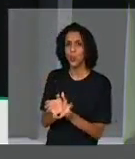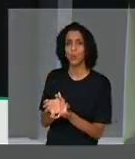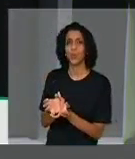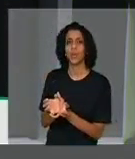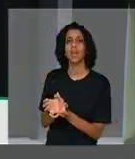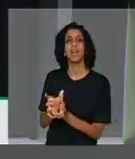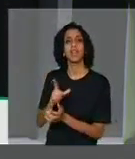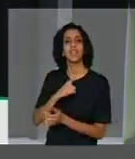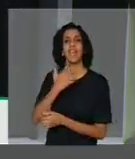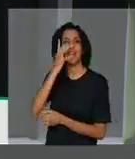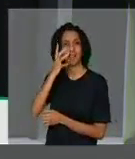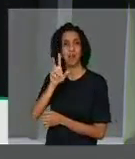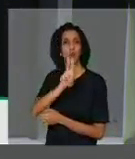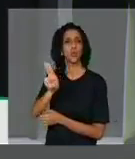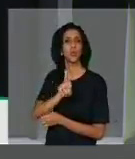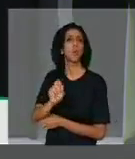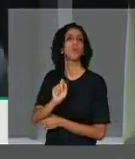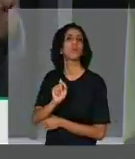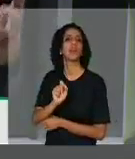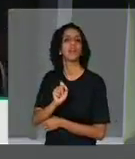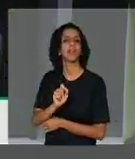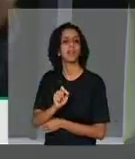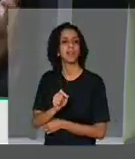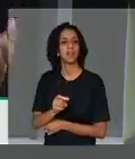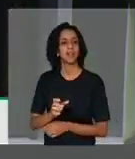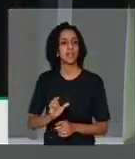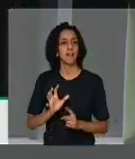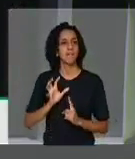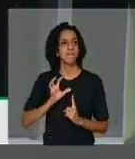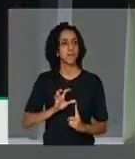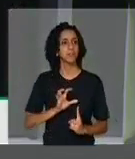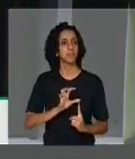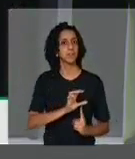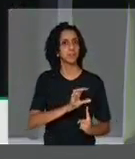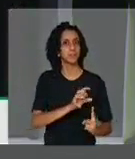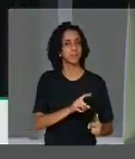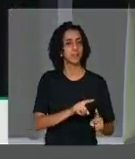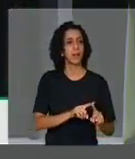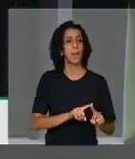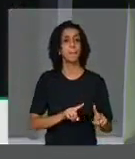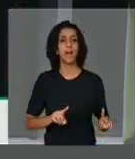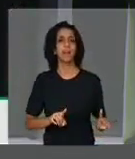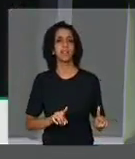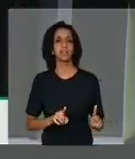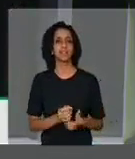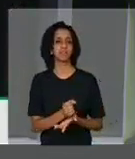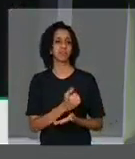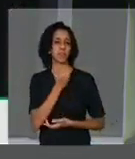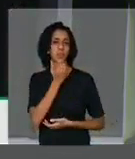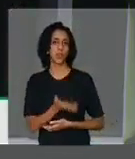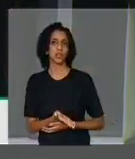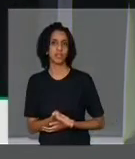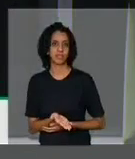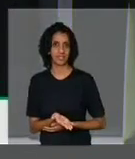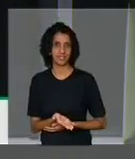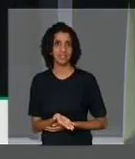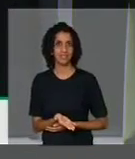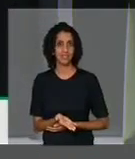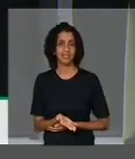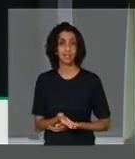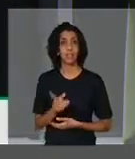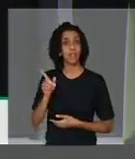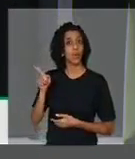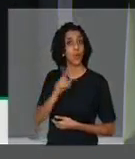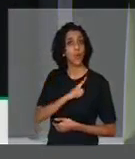do país, do que para alguma coisa que promova uma mudança substantiva. O